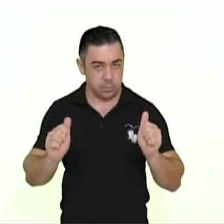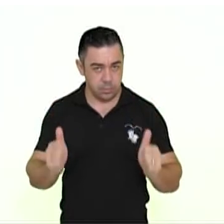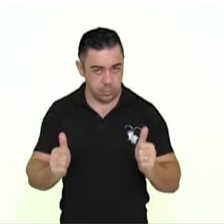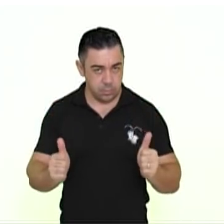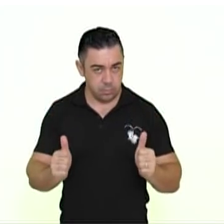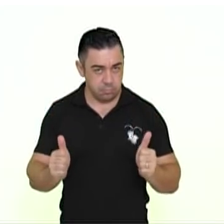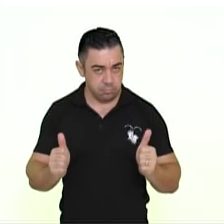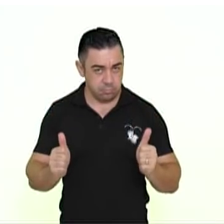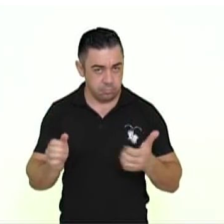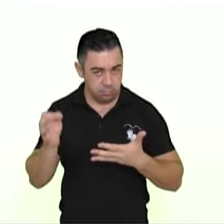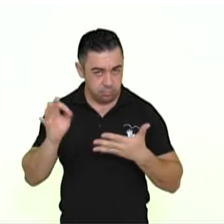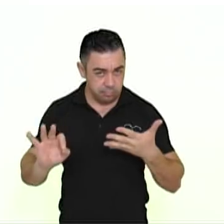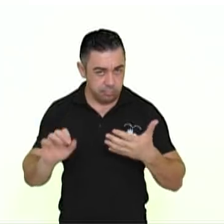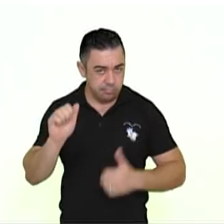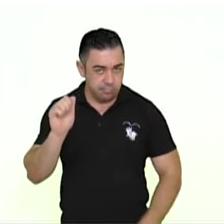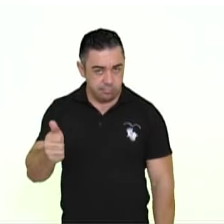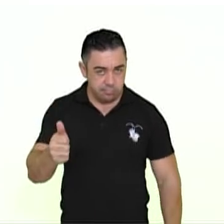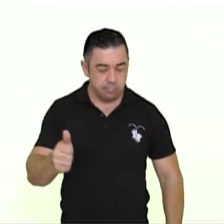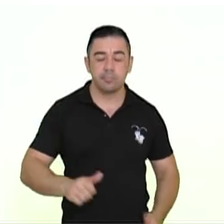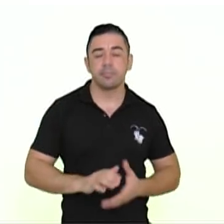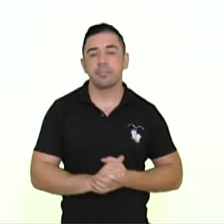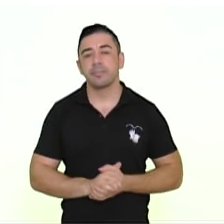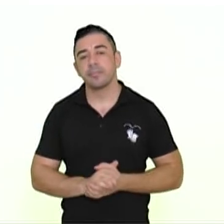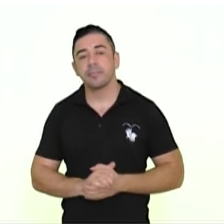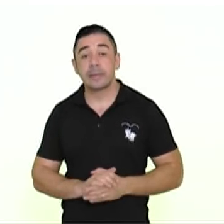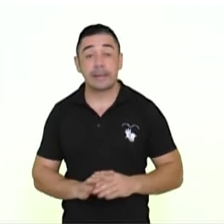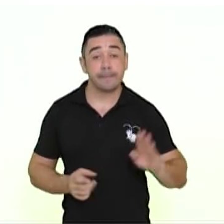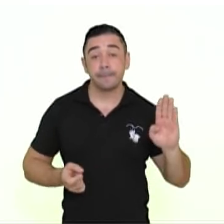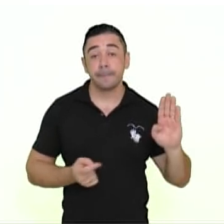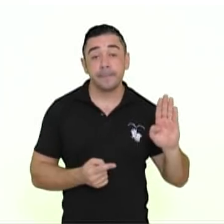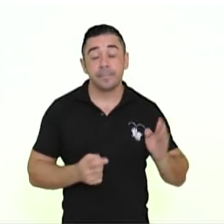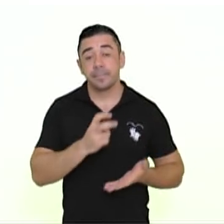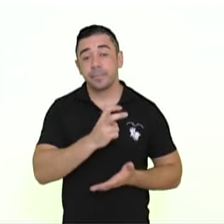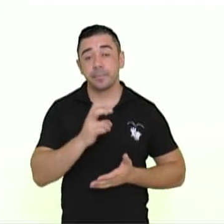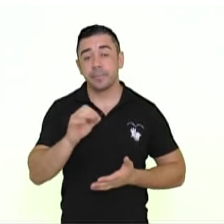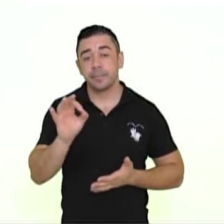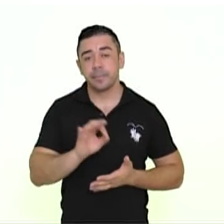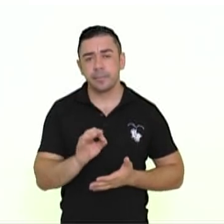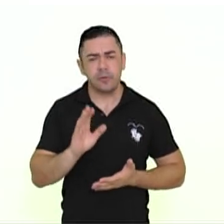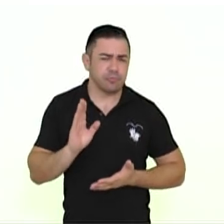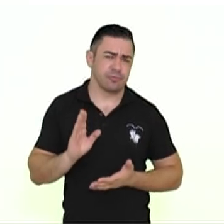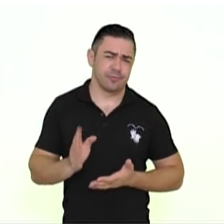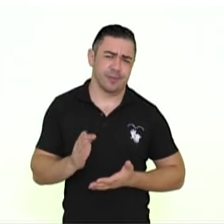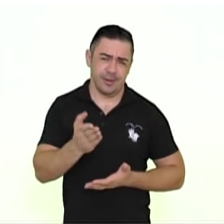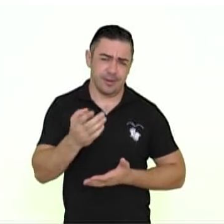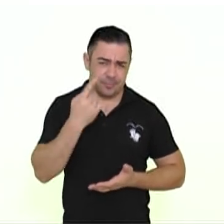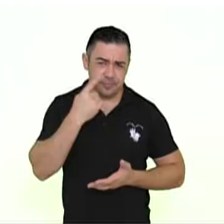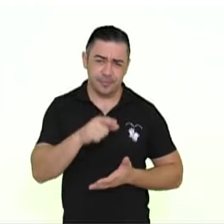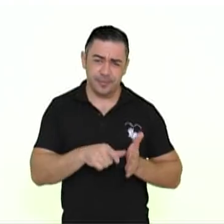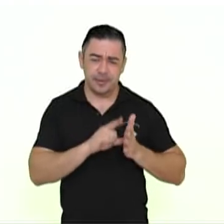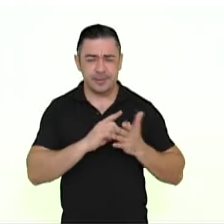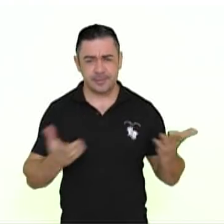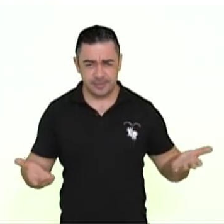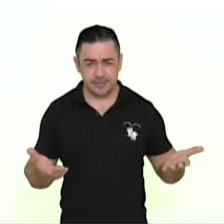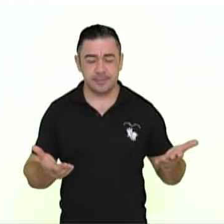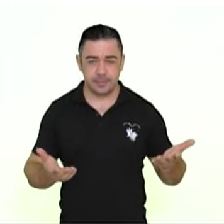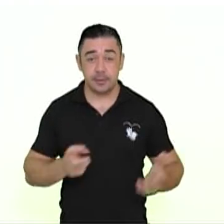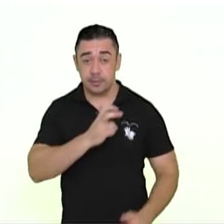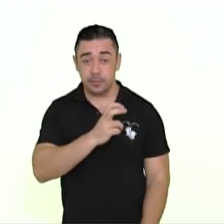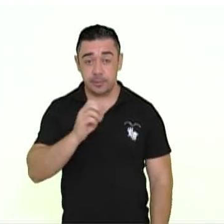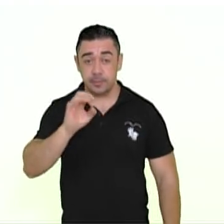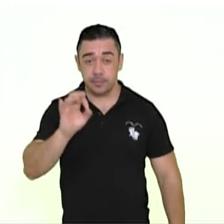0,28. Acertou? Espero que sim, hein? Então, e 50%, Pro, como que fica? Ó,